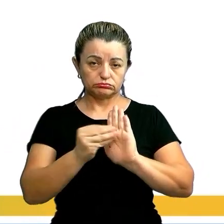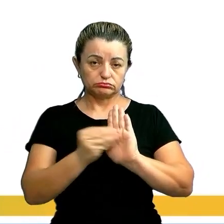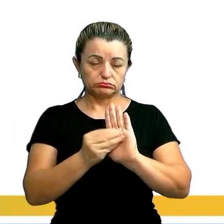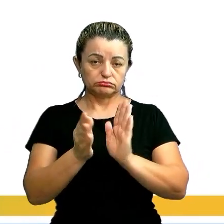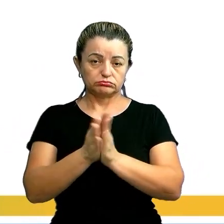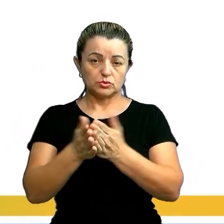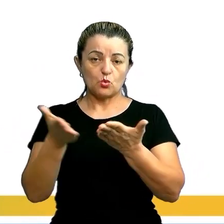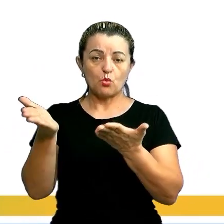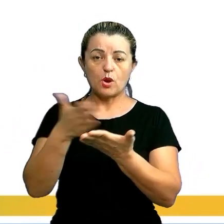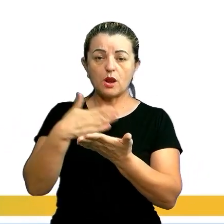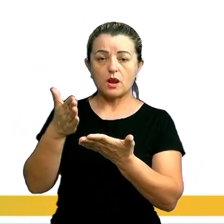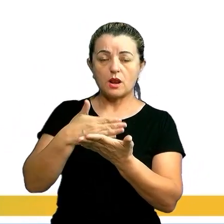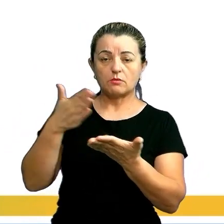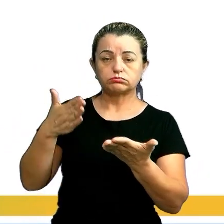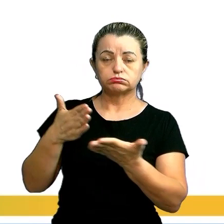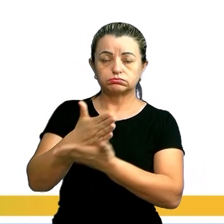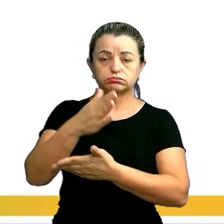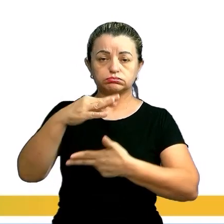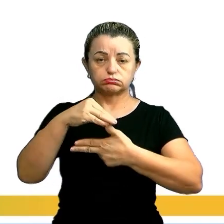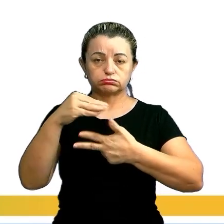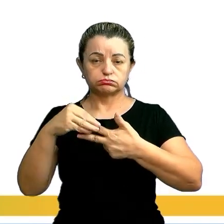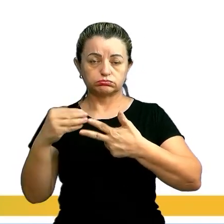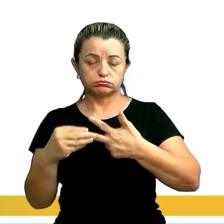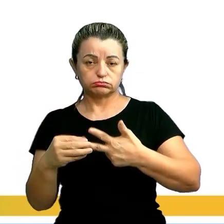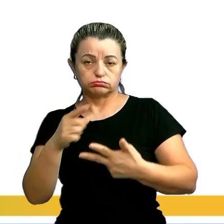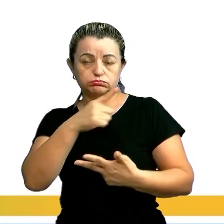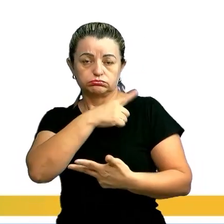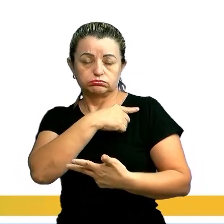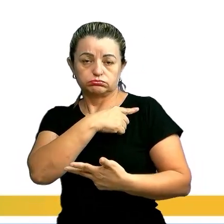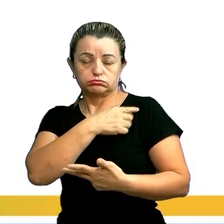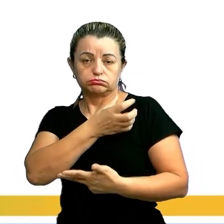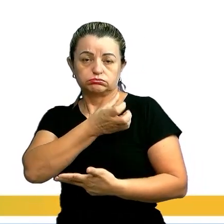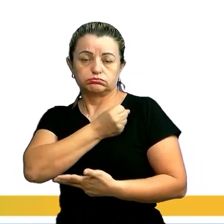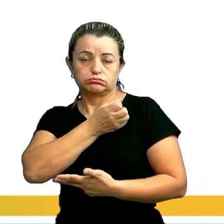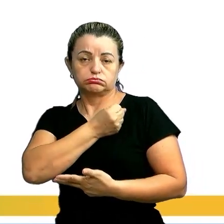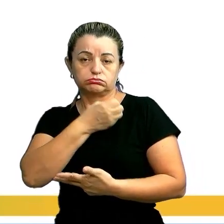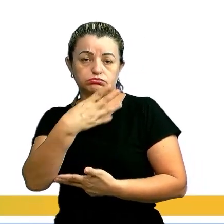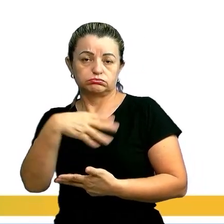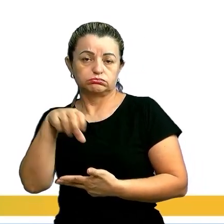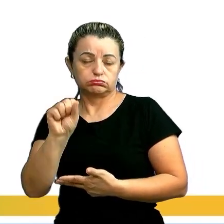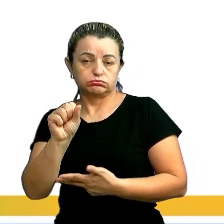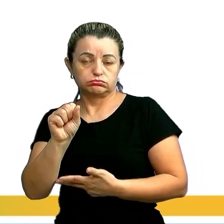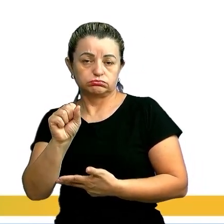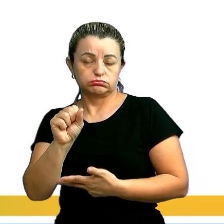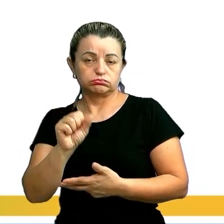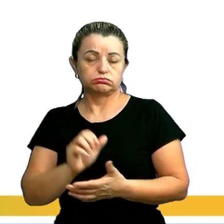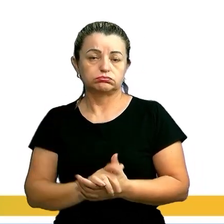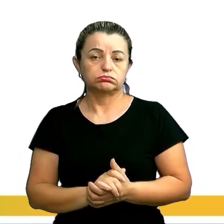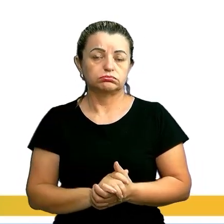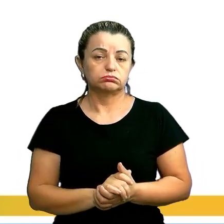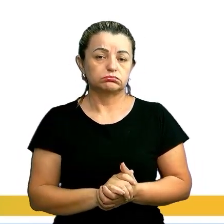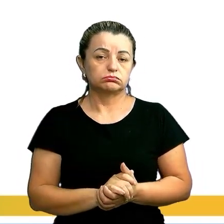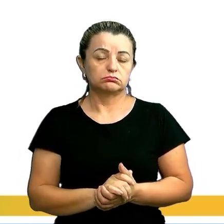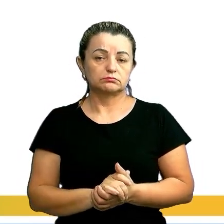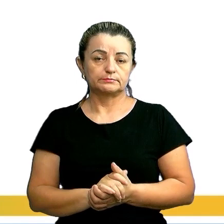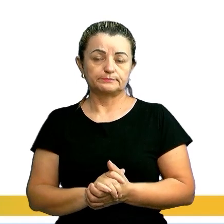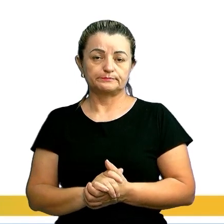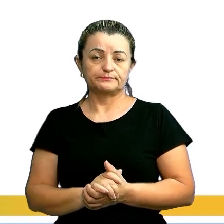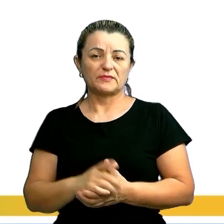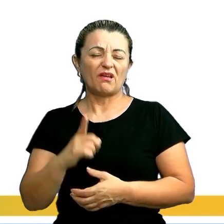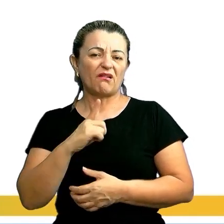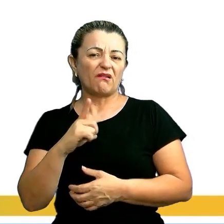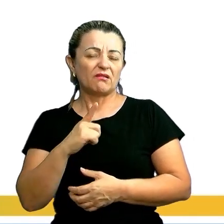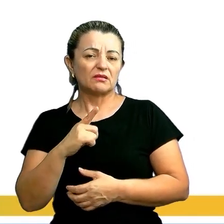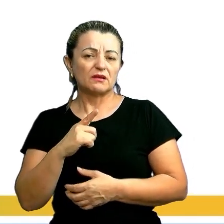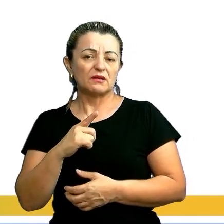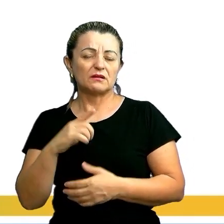livro A Prova Enem da primeira série, página 49, questão 1. Professor, mas tem a prova Enem de ciências